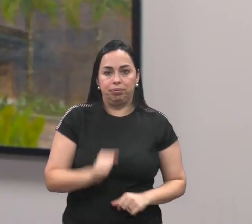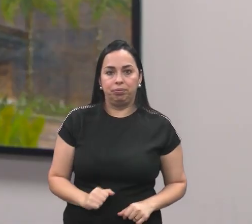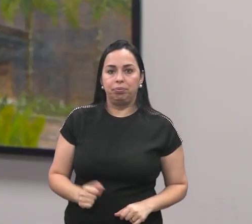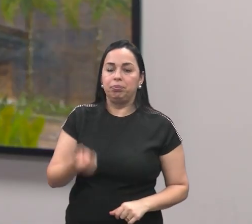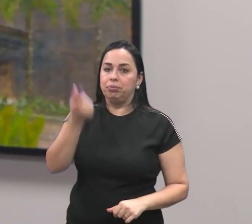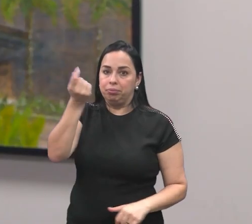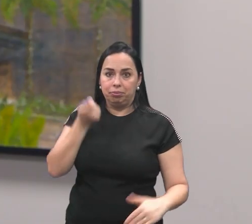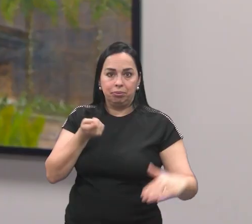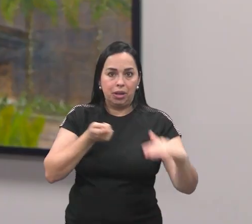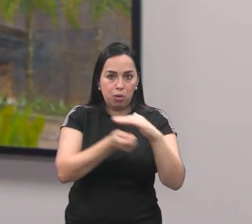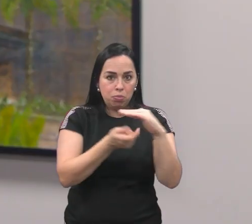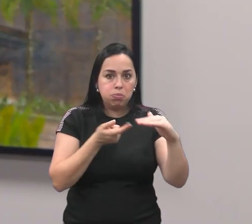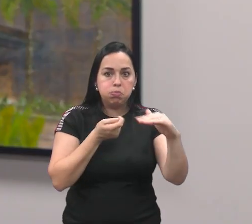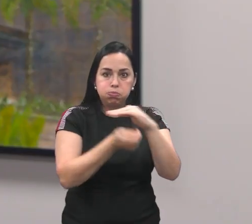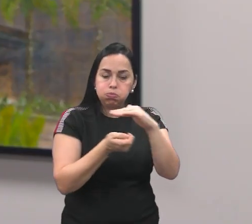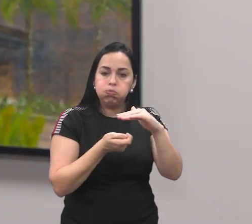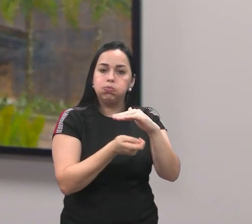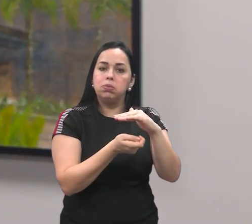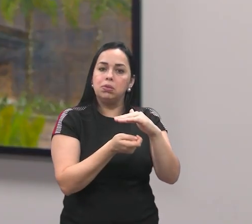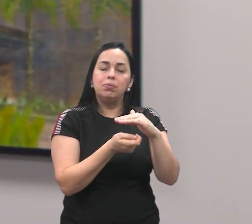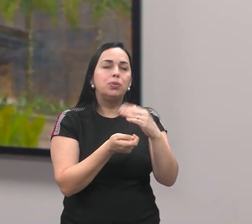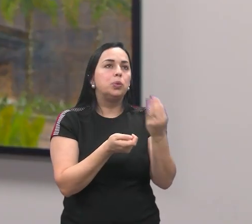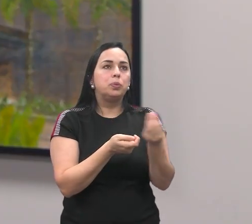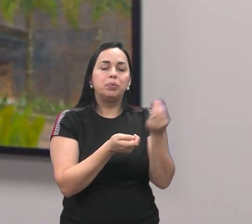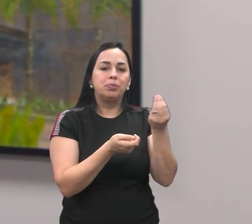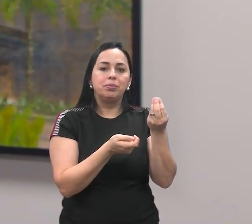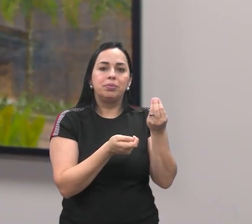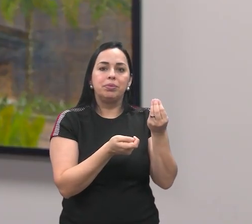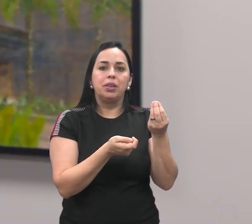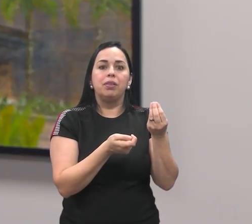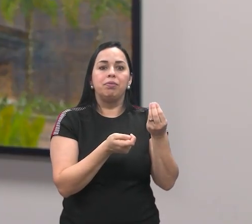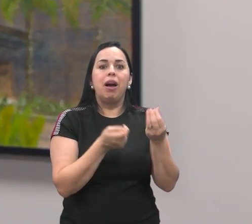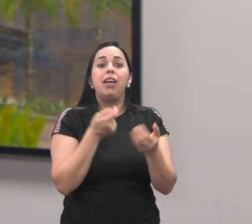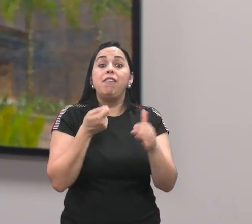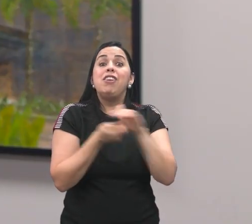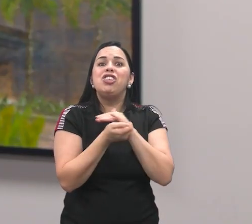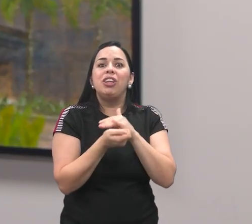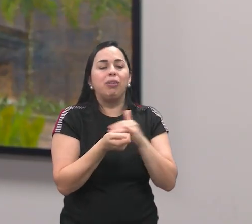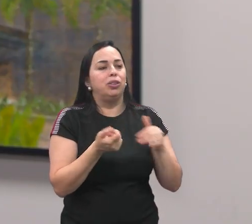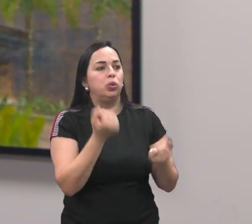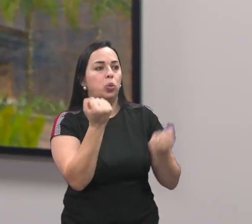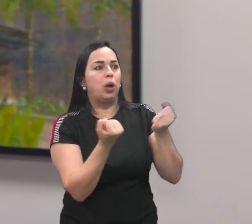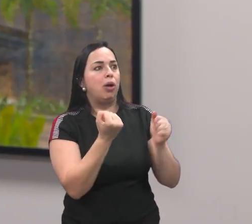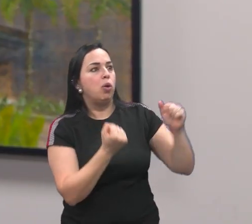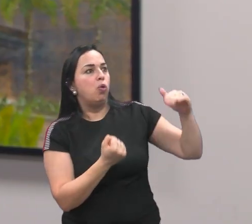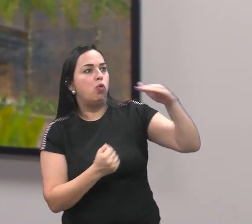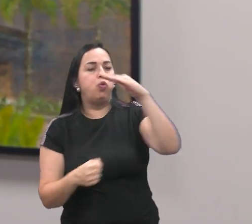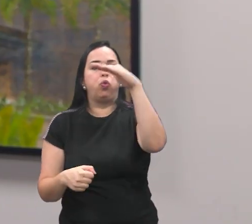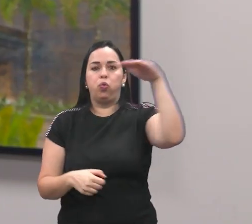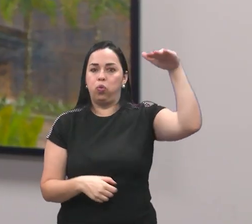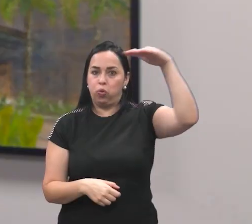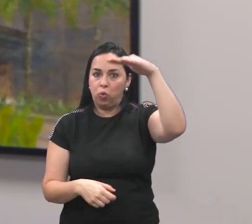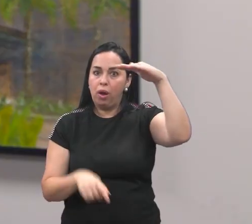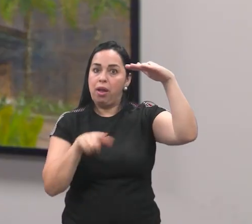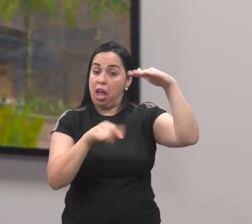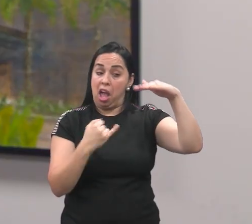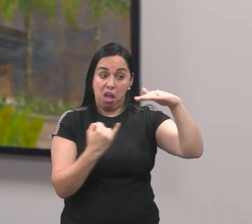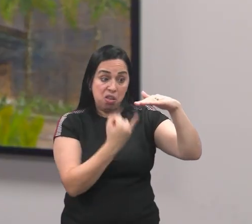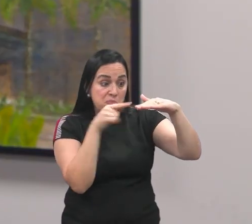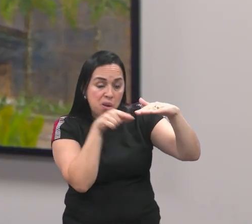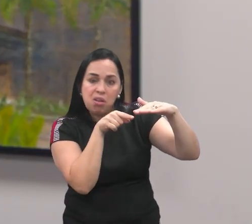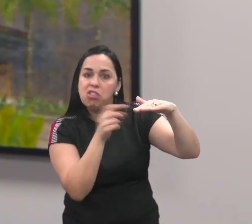parte desse investimento a Embraer vai aplicar no carro voador, né? Que eu acho que é uma